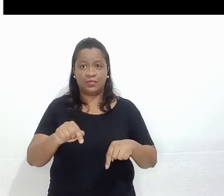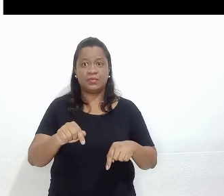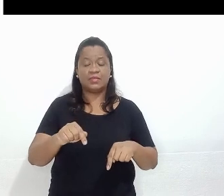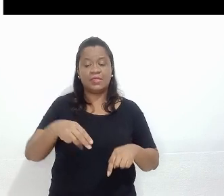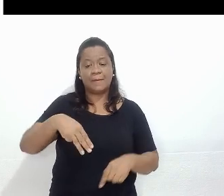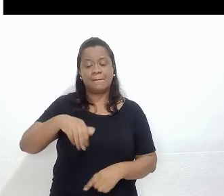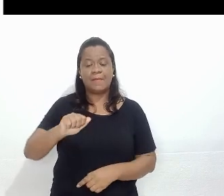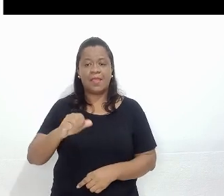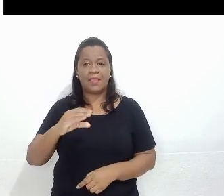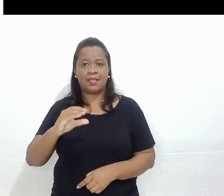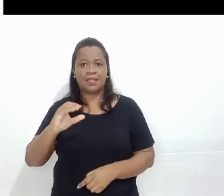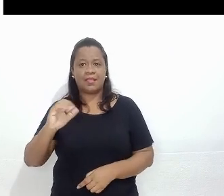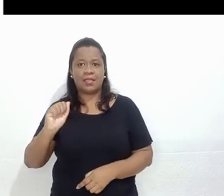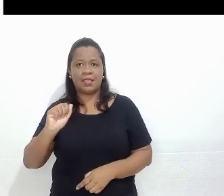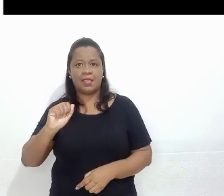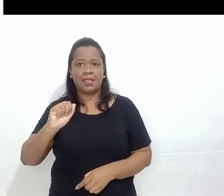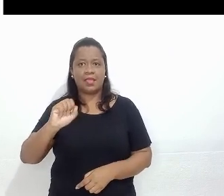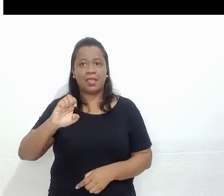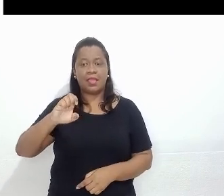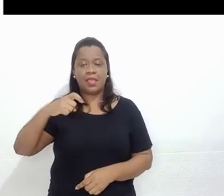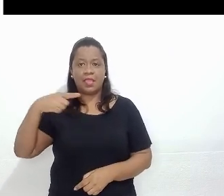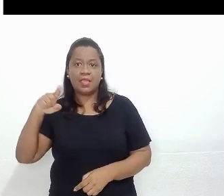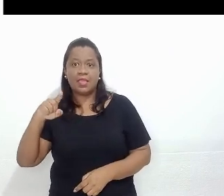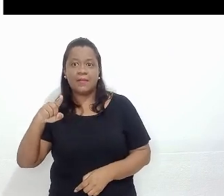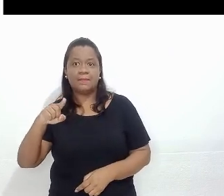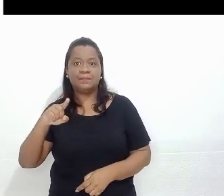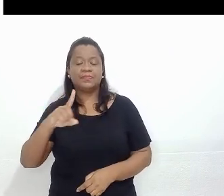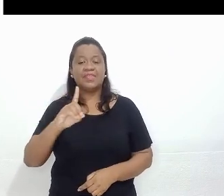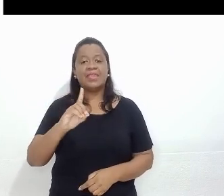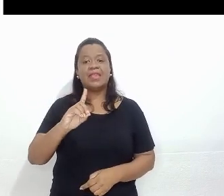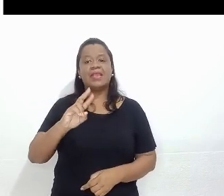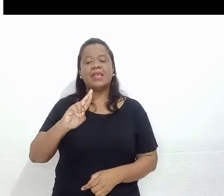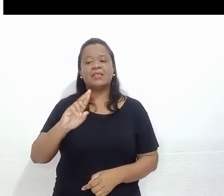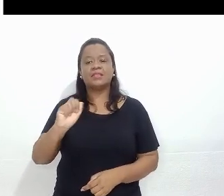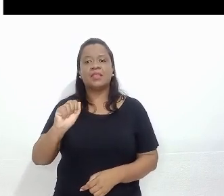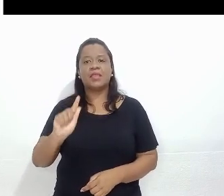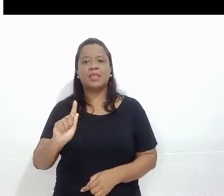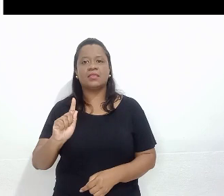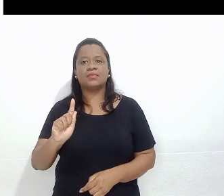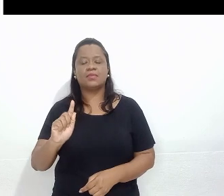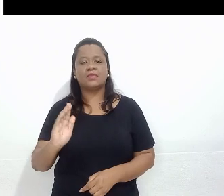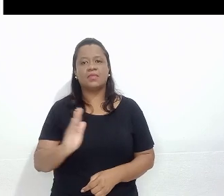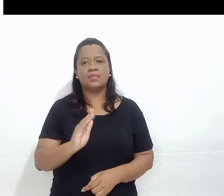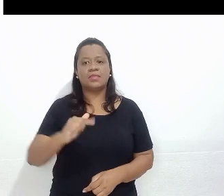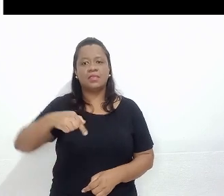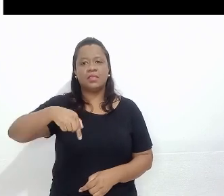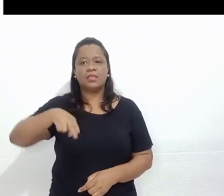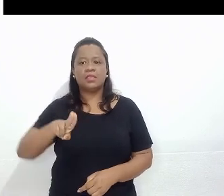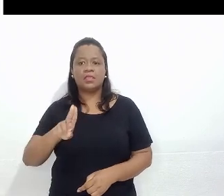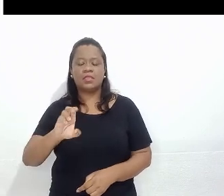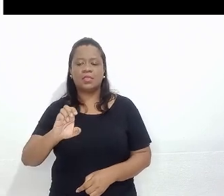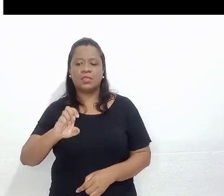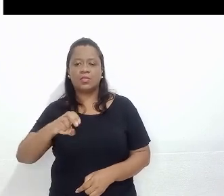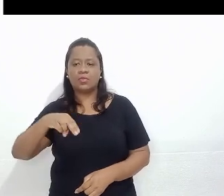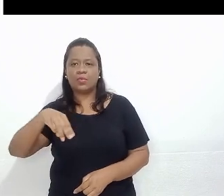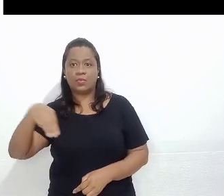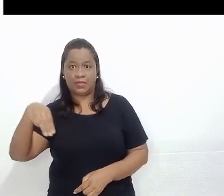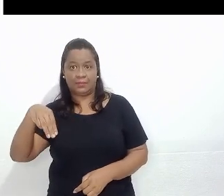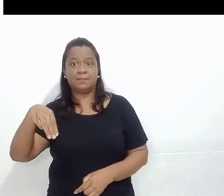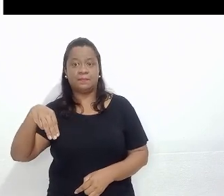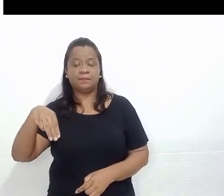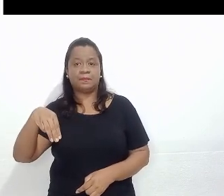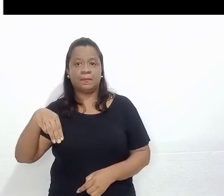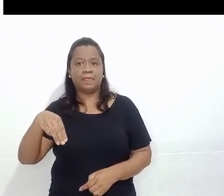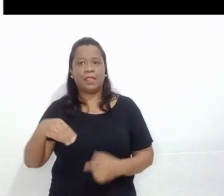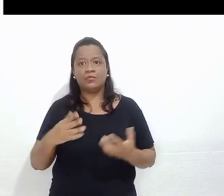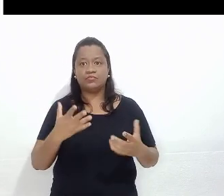muito engraçado ver como essas funções estavam nessa produção, mesmo que a gente de forma instintiva, né,